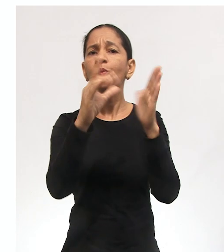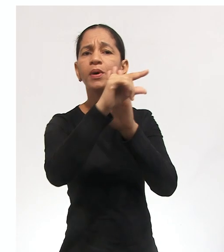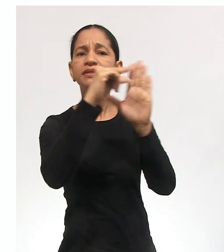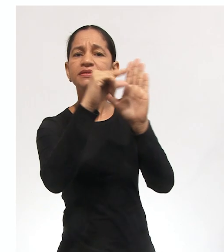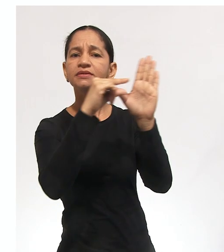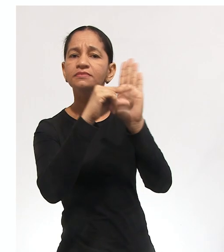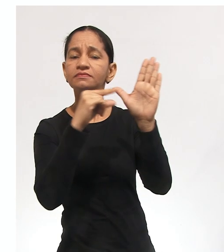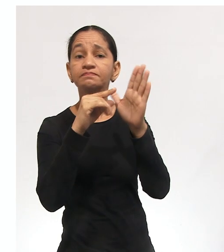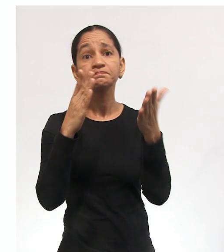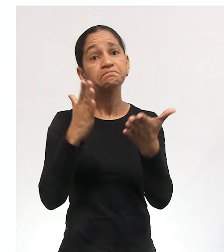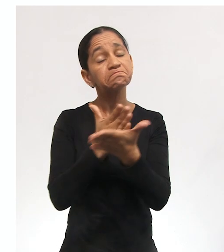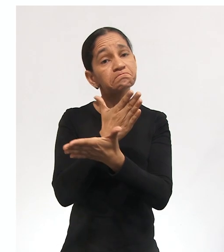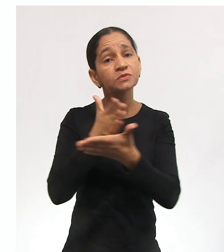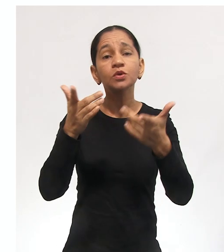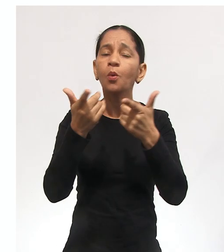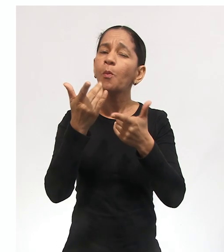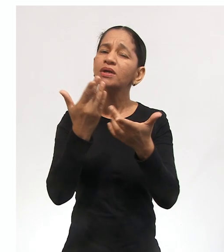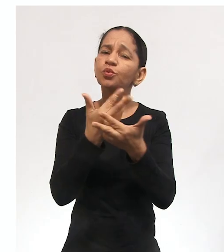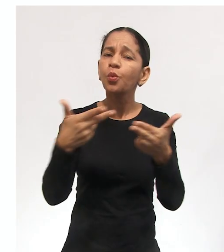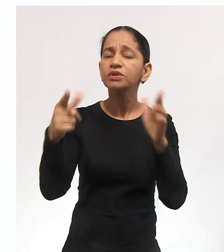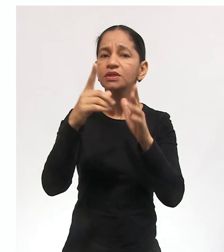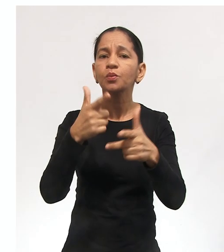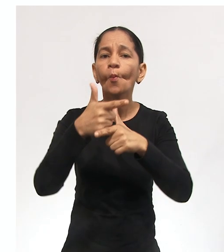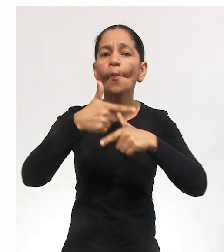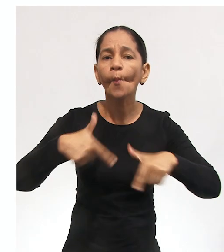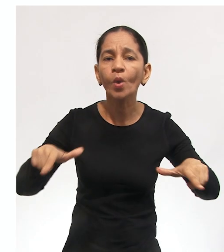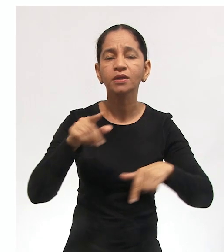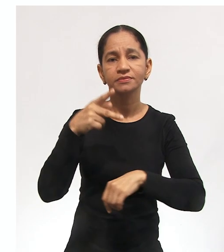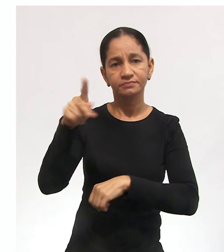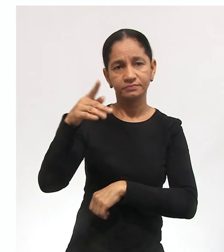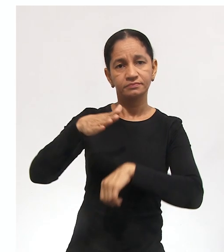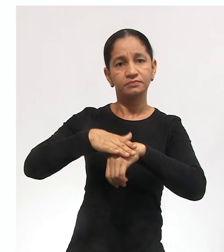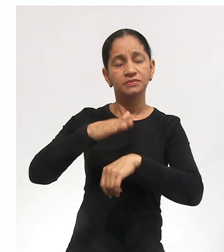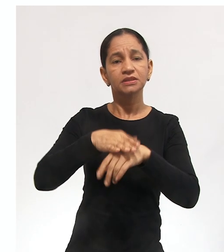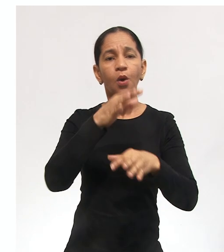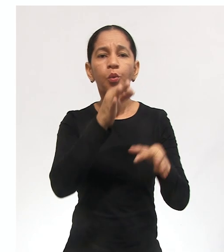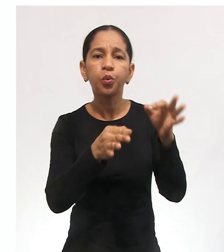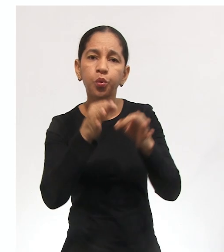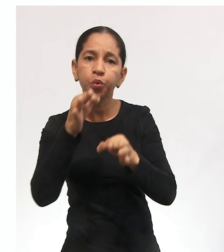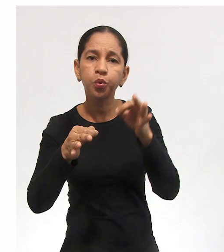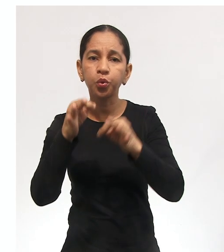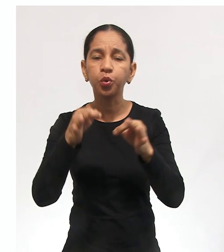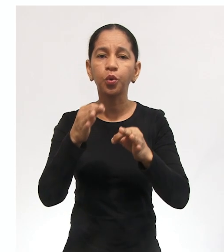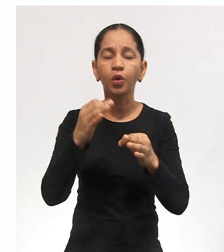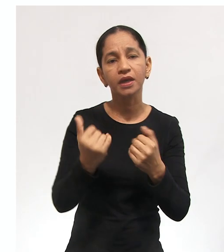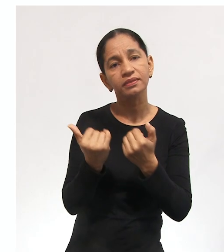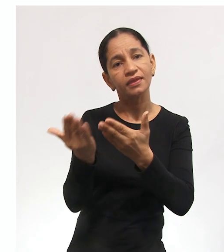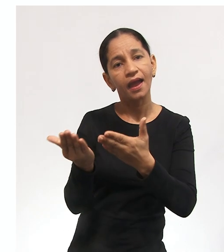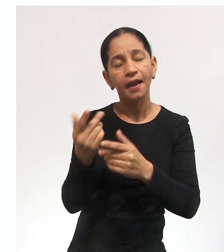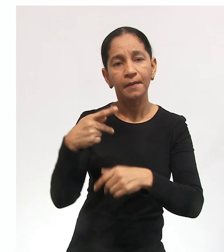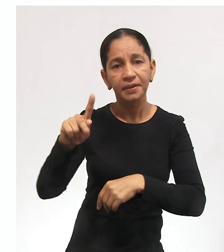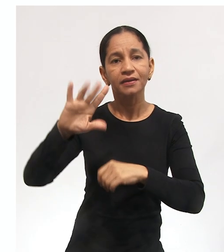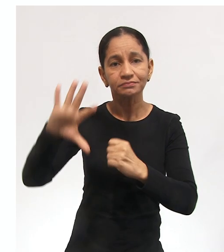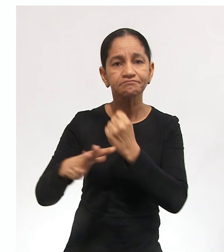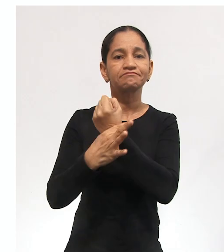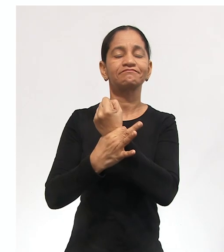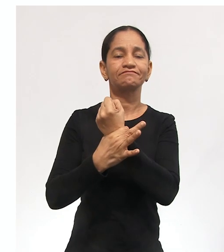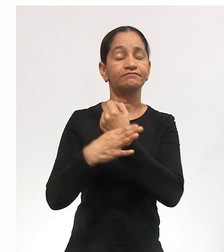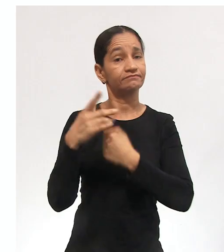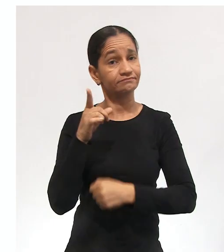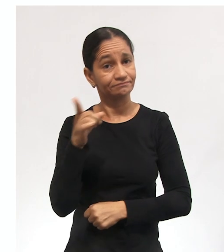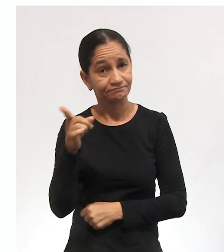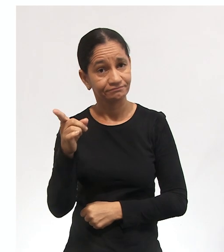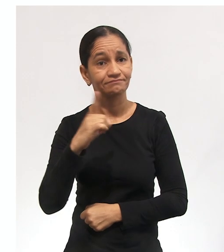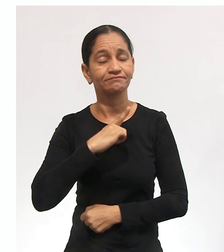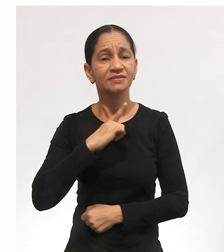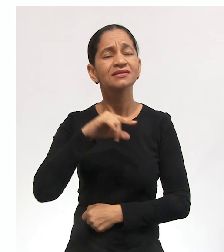uma inexistência de elementos fático-jurídicos. Ou seja, para a gente compreender